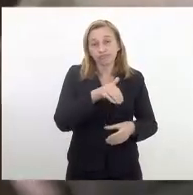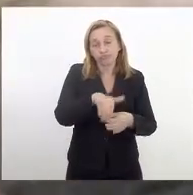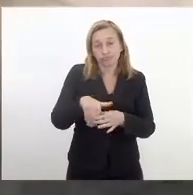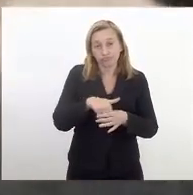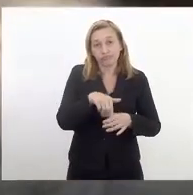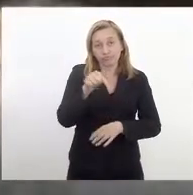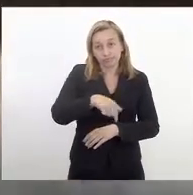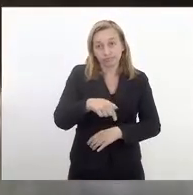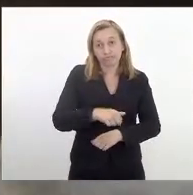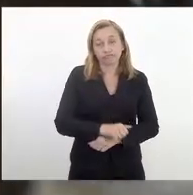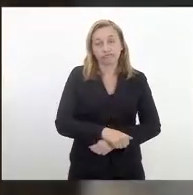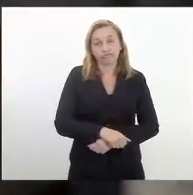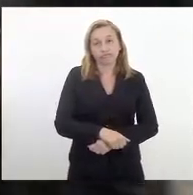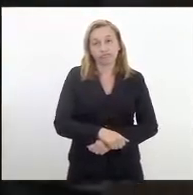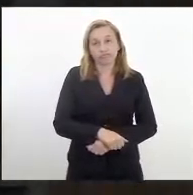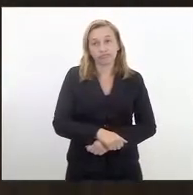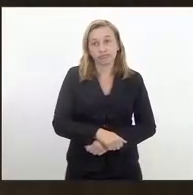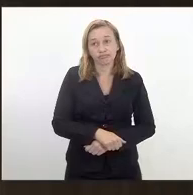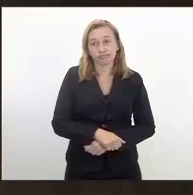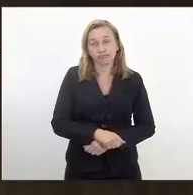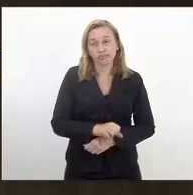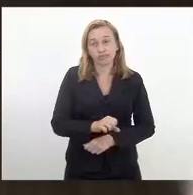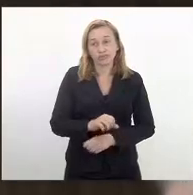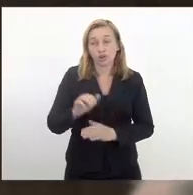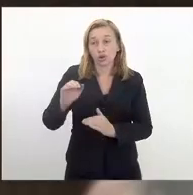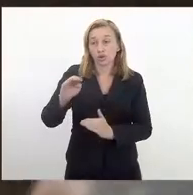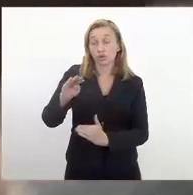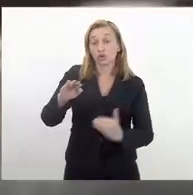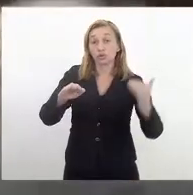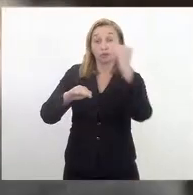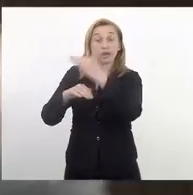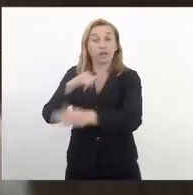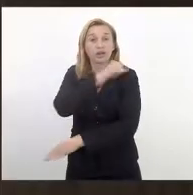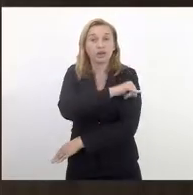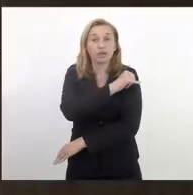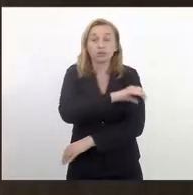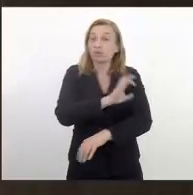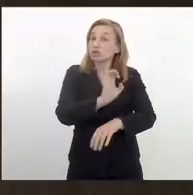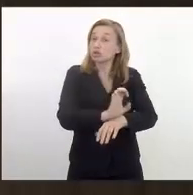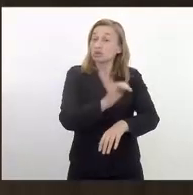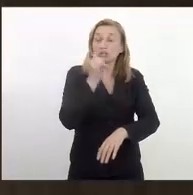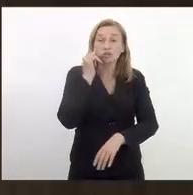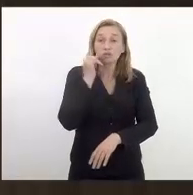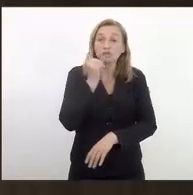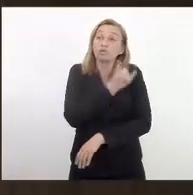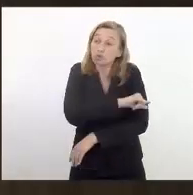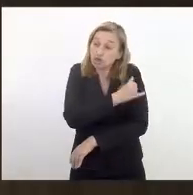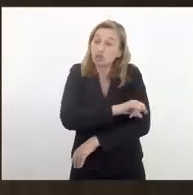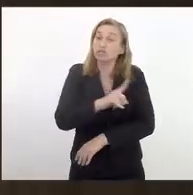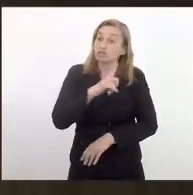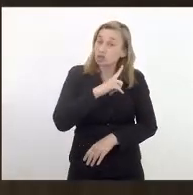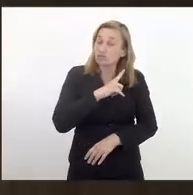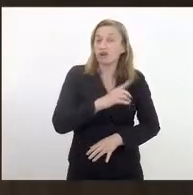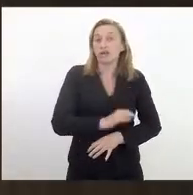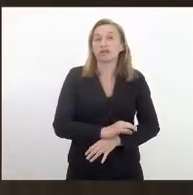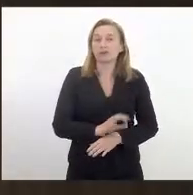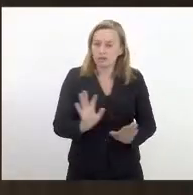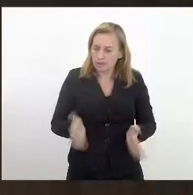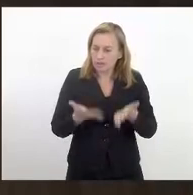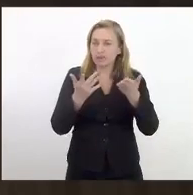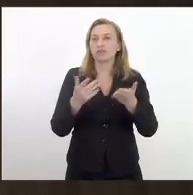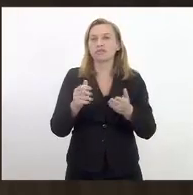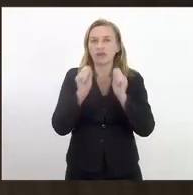aqui e o supera Rio para que o estado do Janeiro afinal de contas tivesse iniciativa da